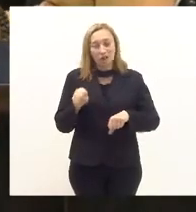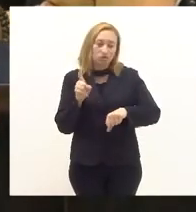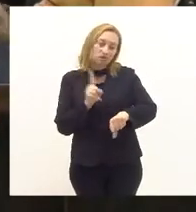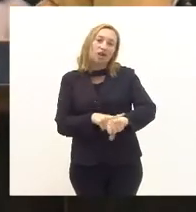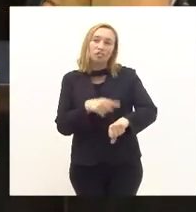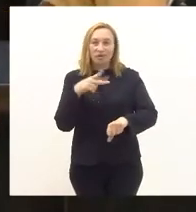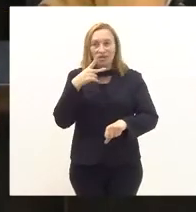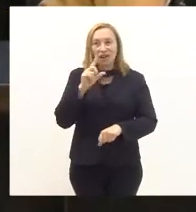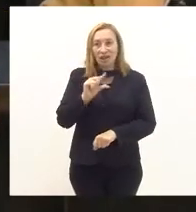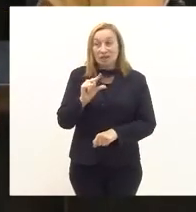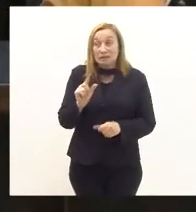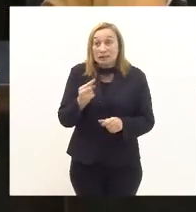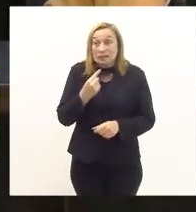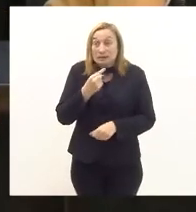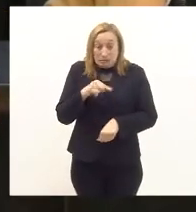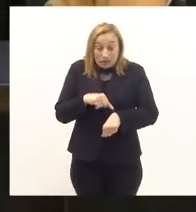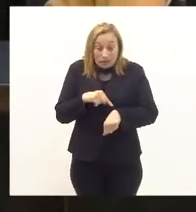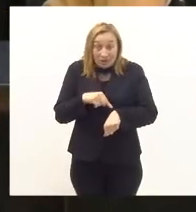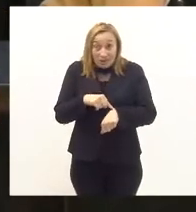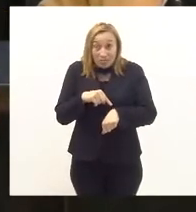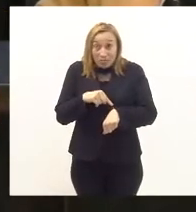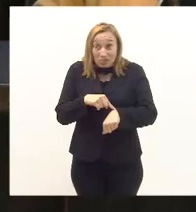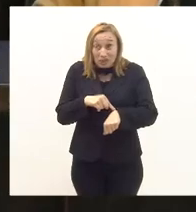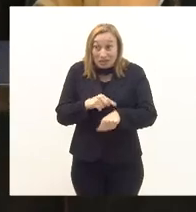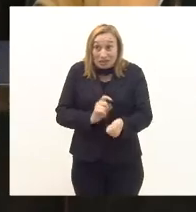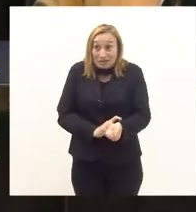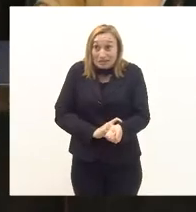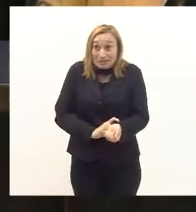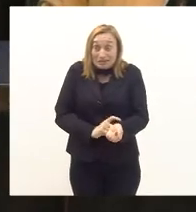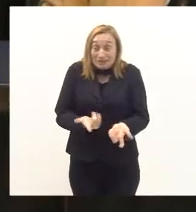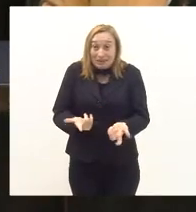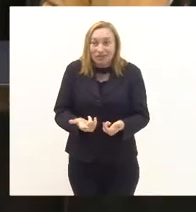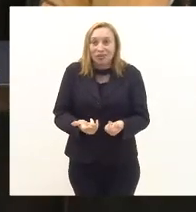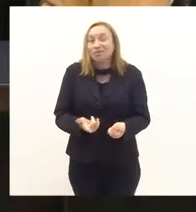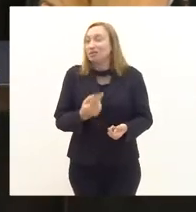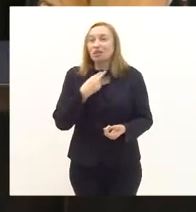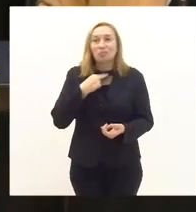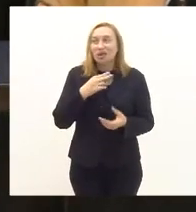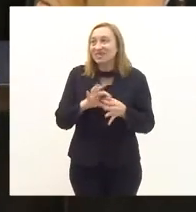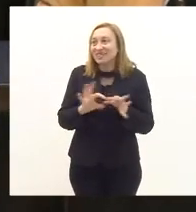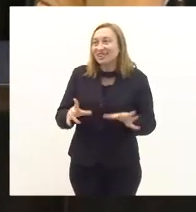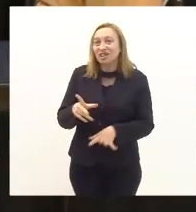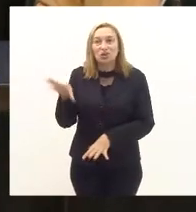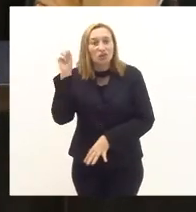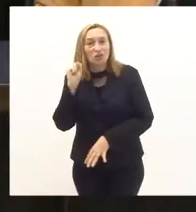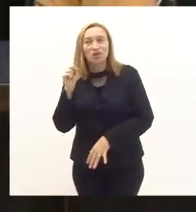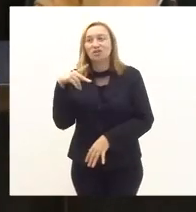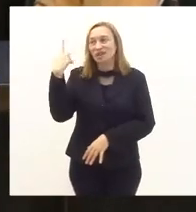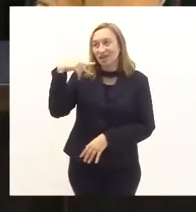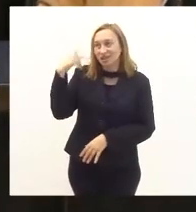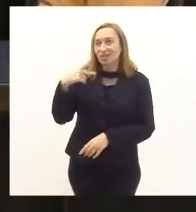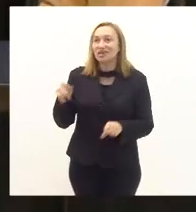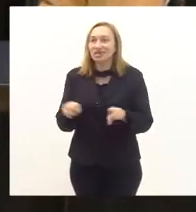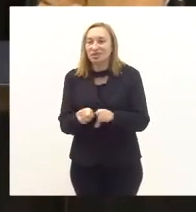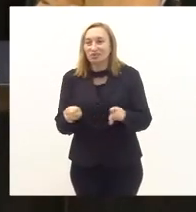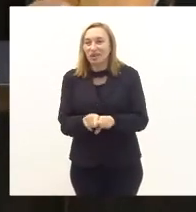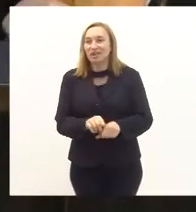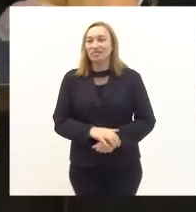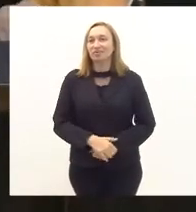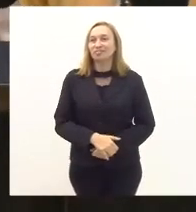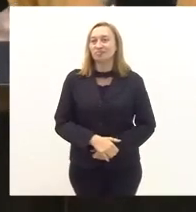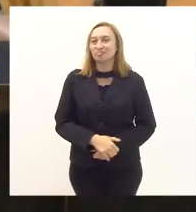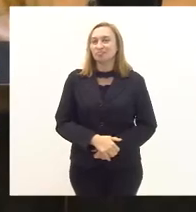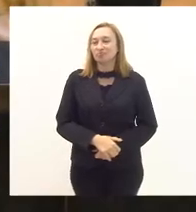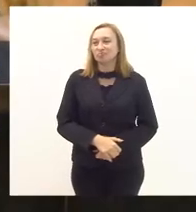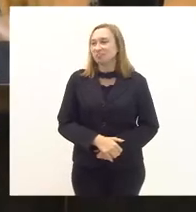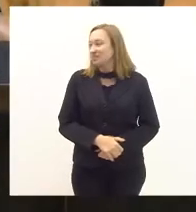com o tempo completamente estourado, já estou aqui cortando os pulsos, mas a gente não pode deixar de ouvir os vereadores eleitos. Mas vamos